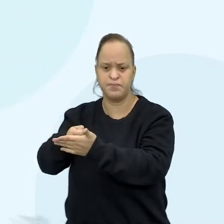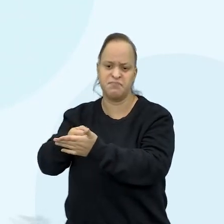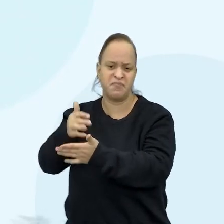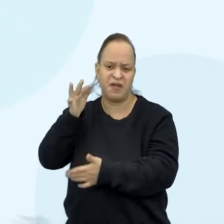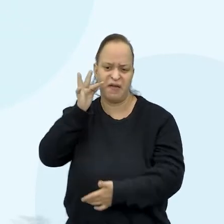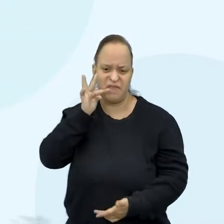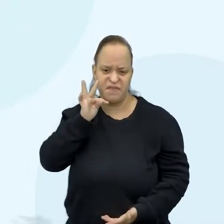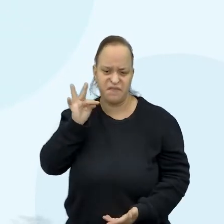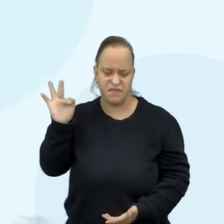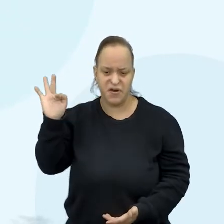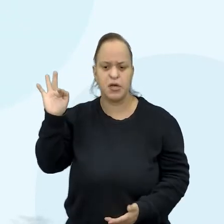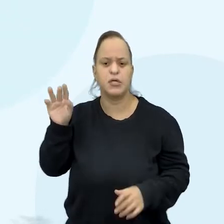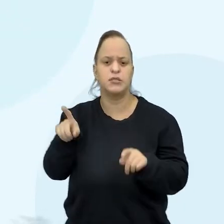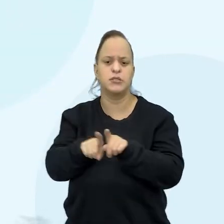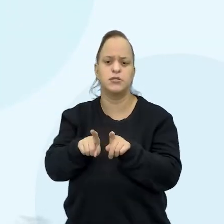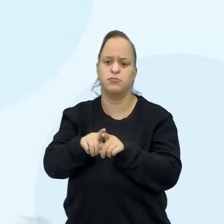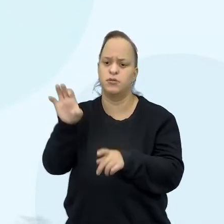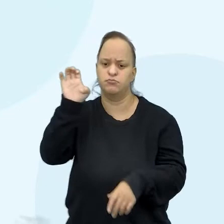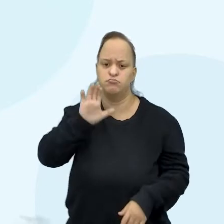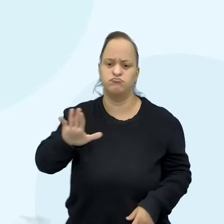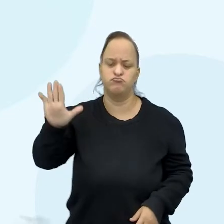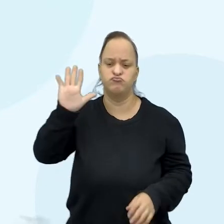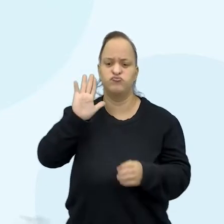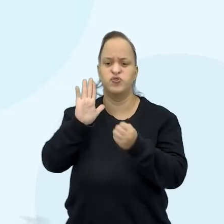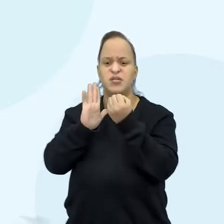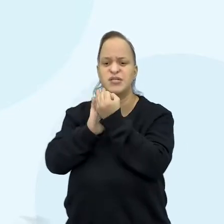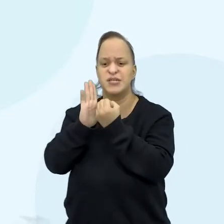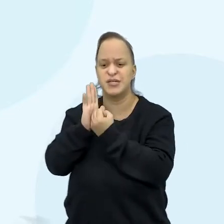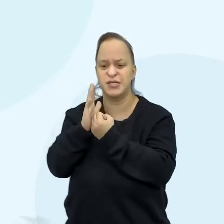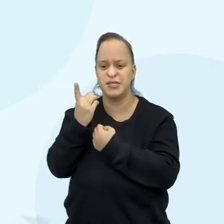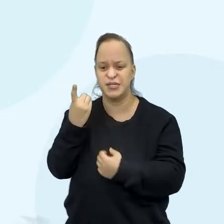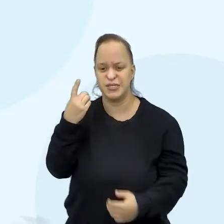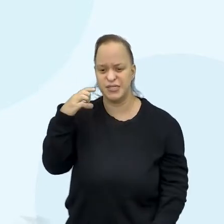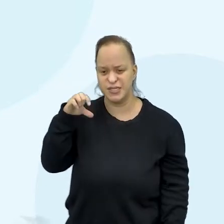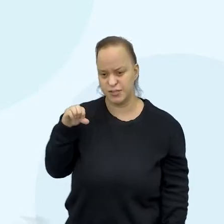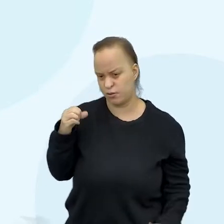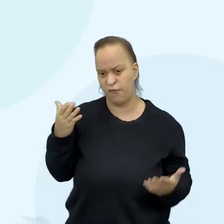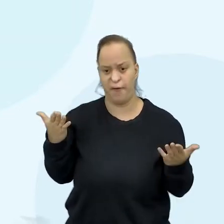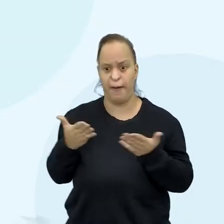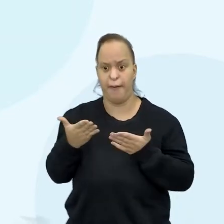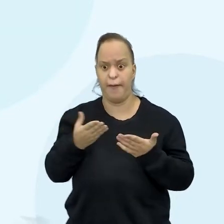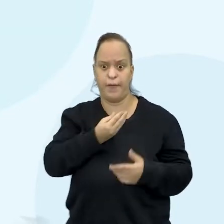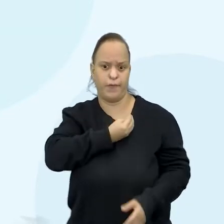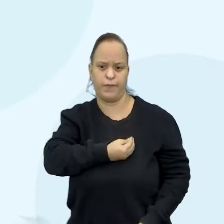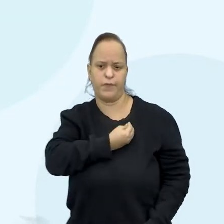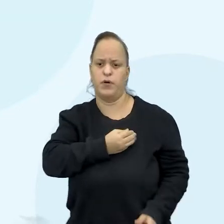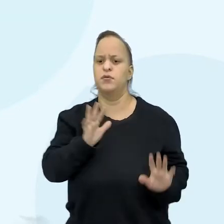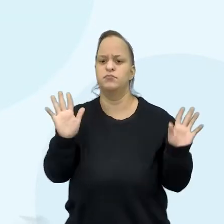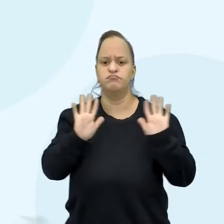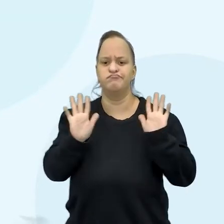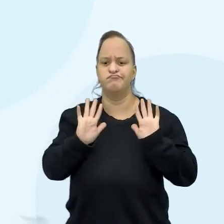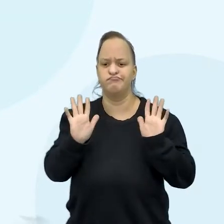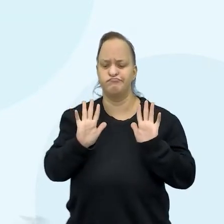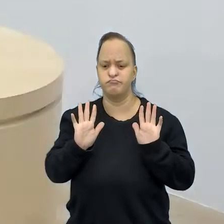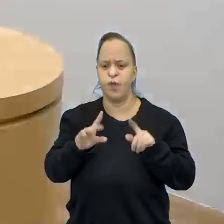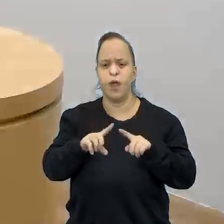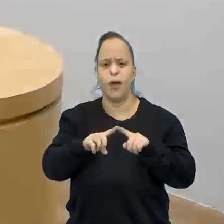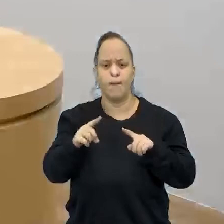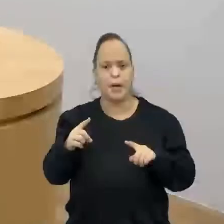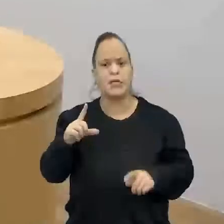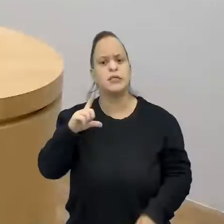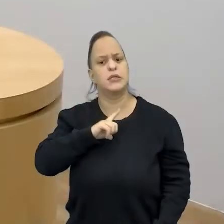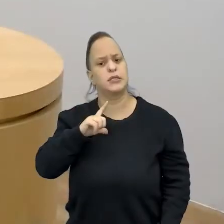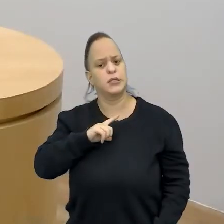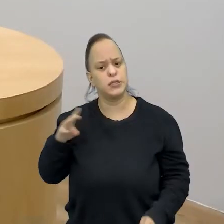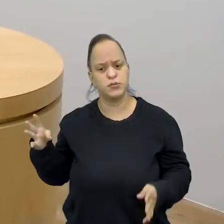século XIX, tá? A gente não está falando necessariamente da contemporaneidade, muito embora haja, sim, prisões